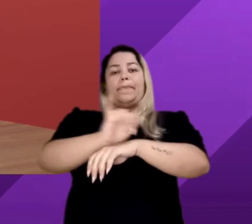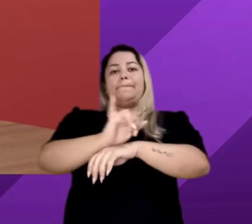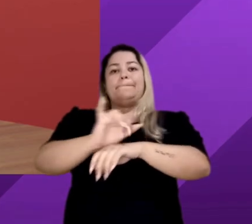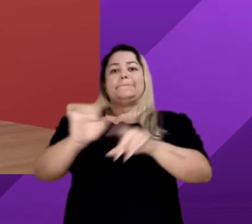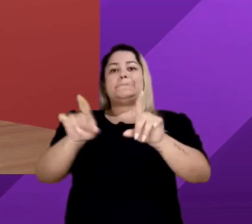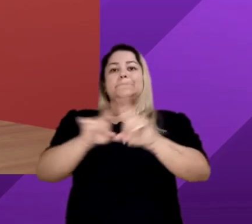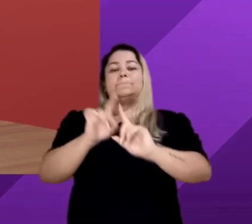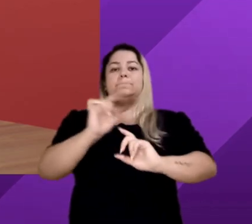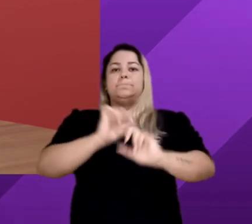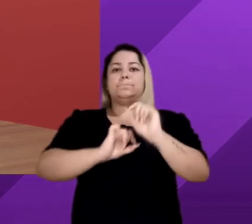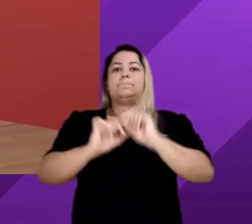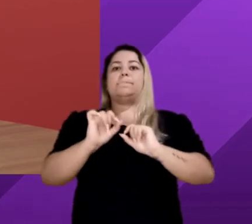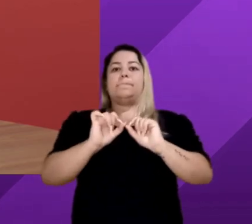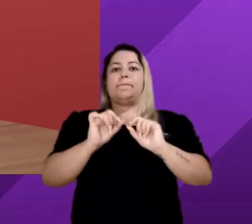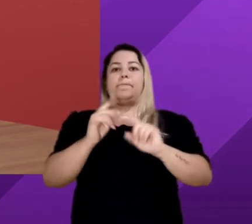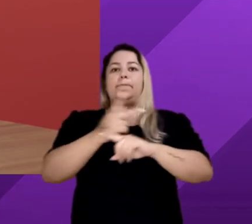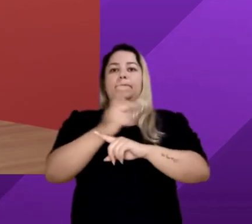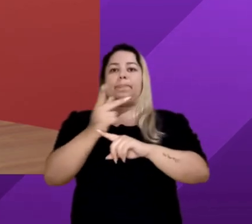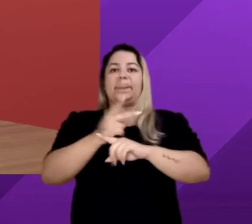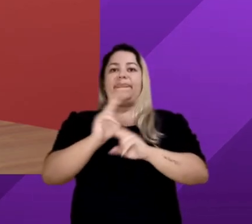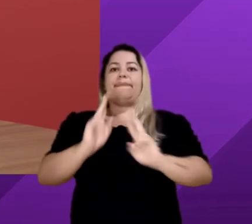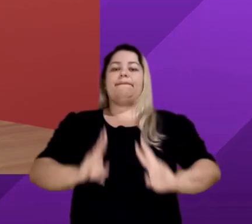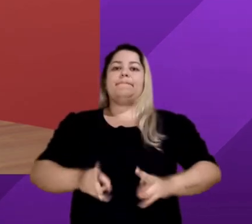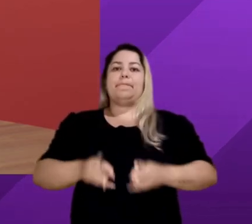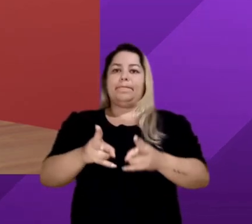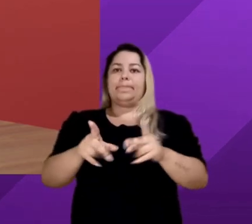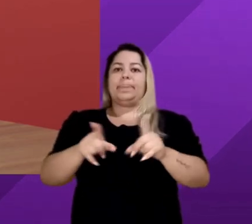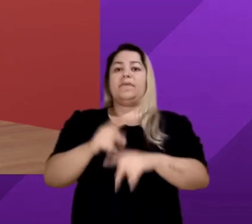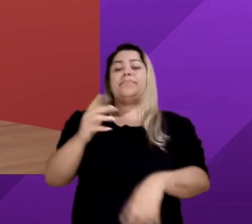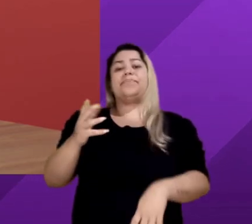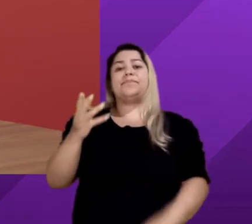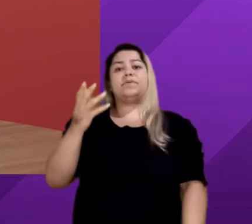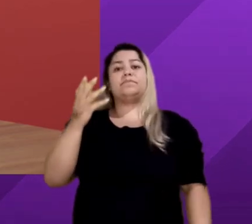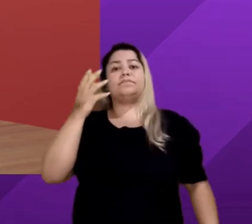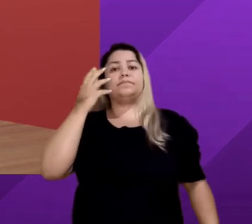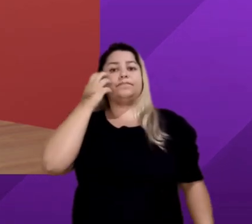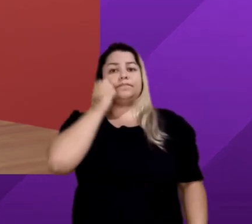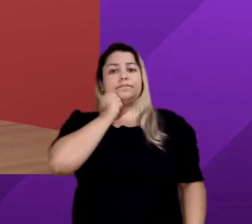eu procuro sempre adotar é estar sempre em